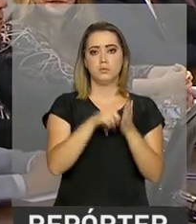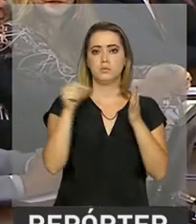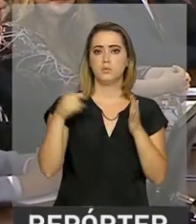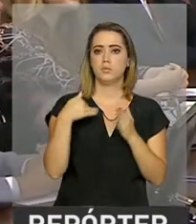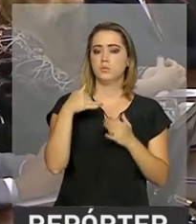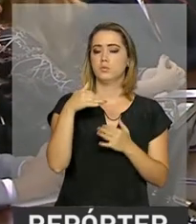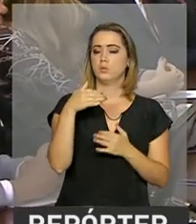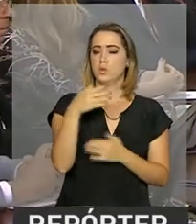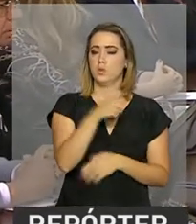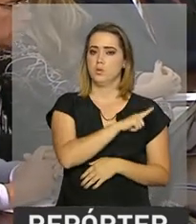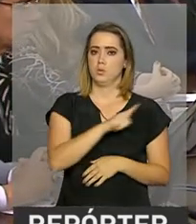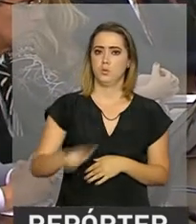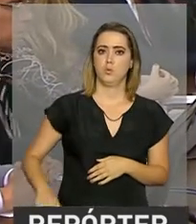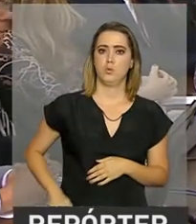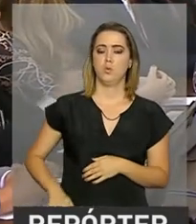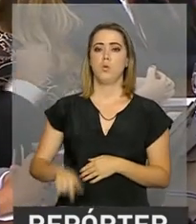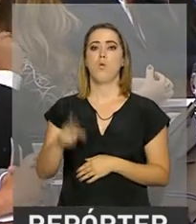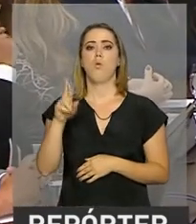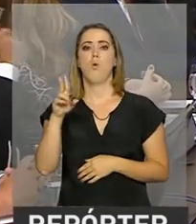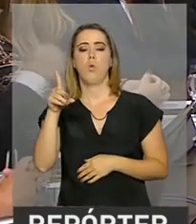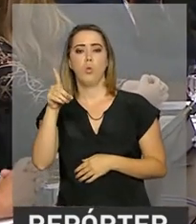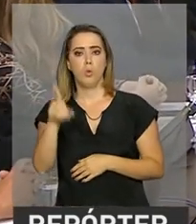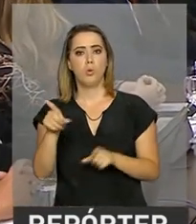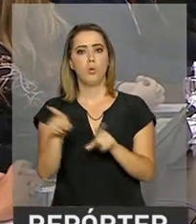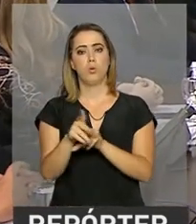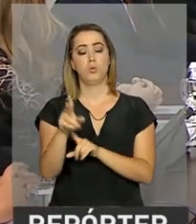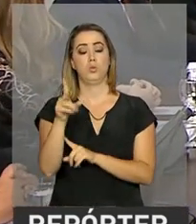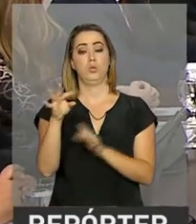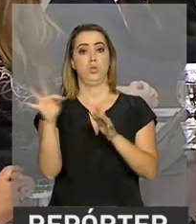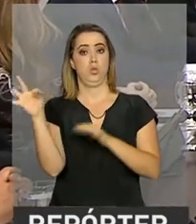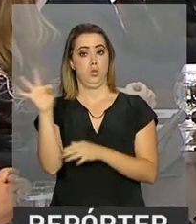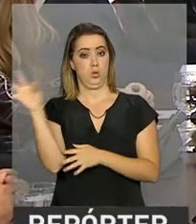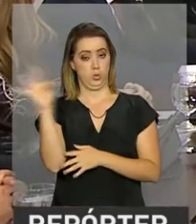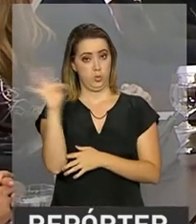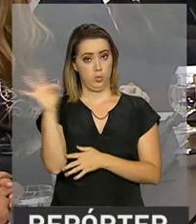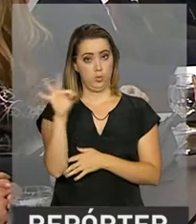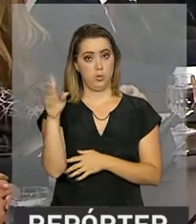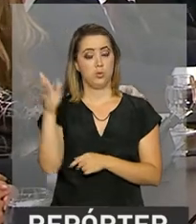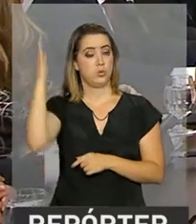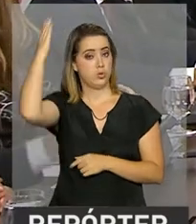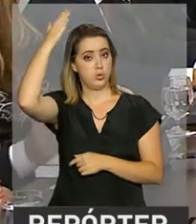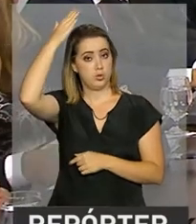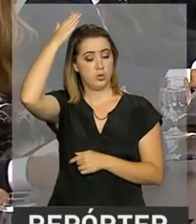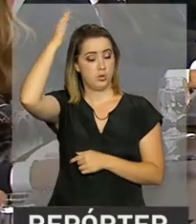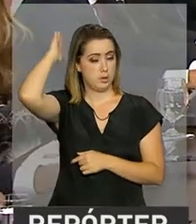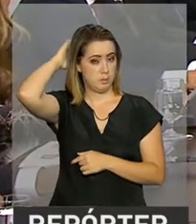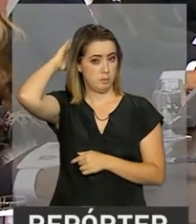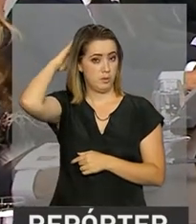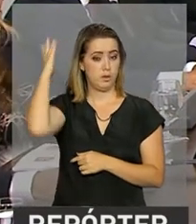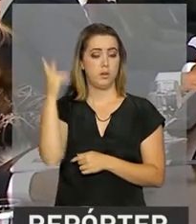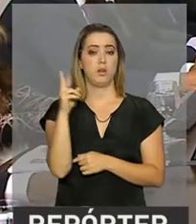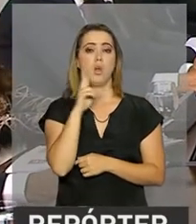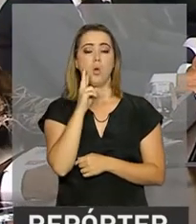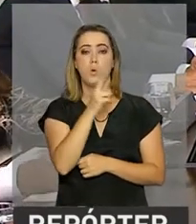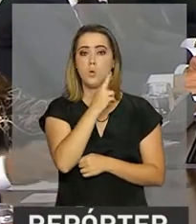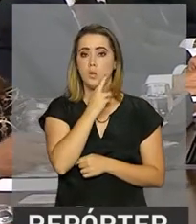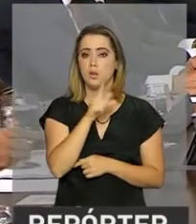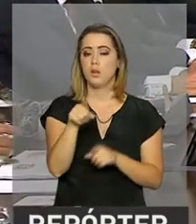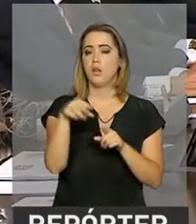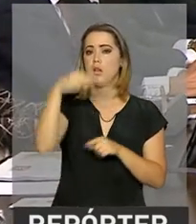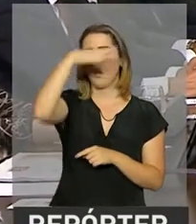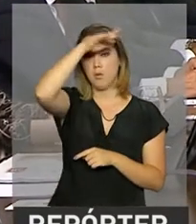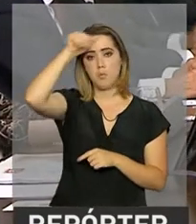os governadores de rondônia tocantins pará amazonas amapá pará e mato grosso além da vice-governadora